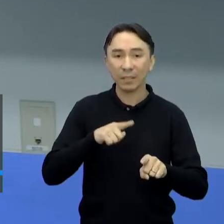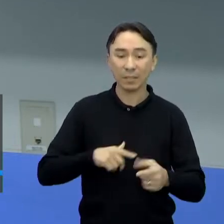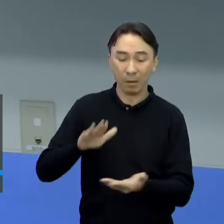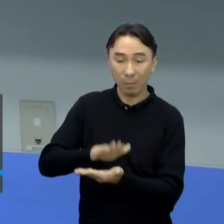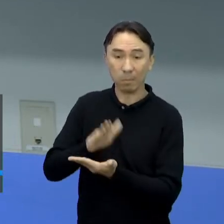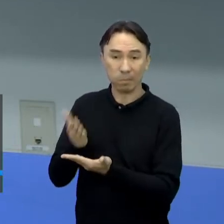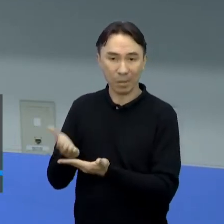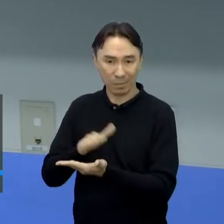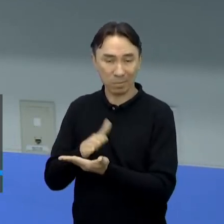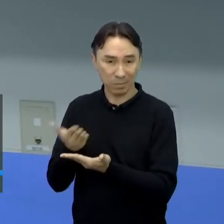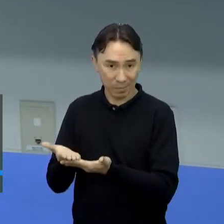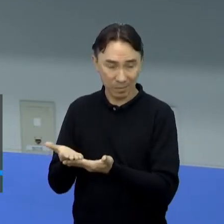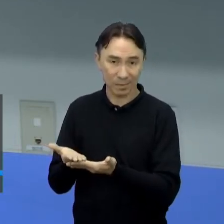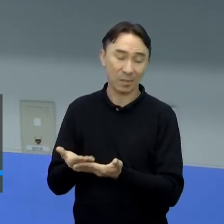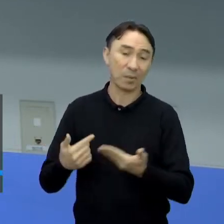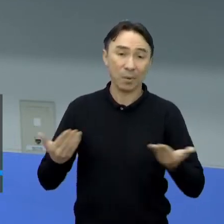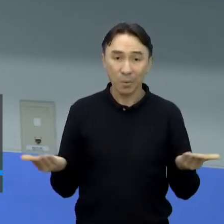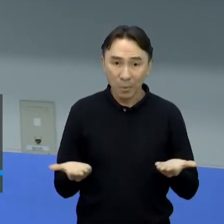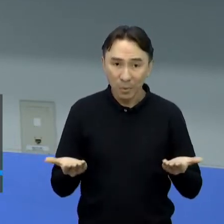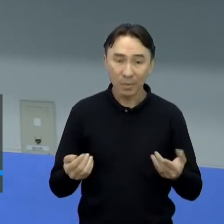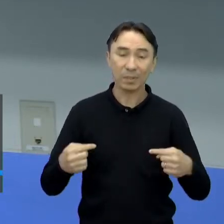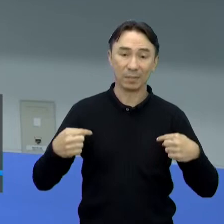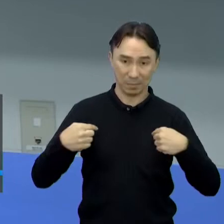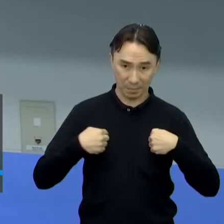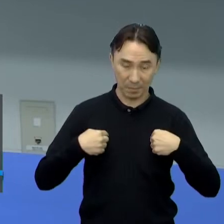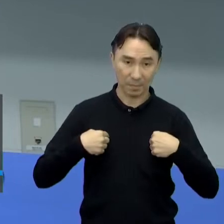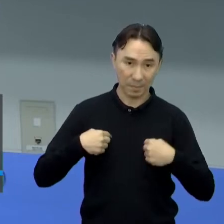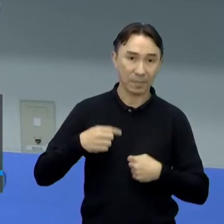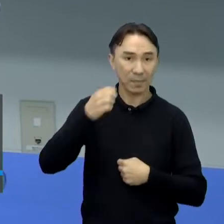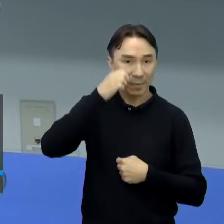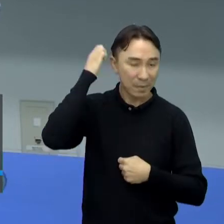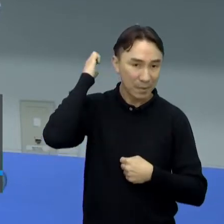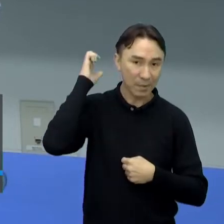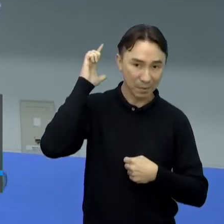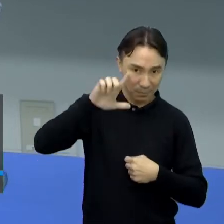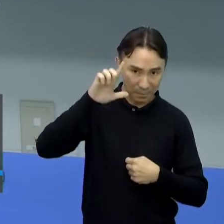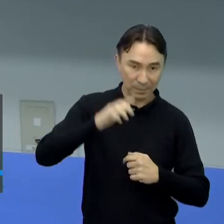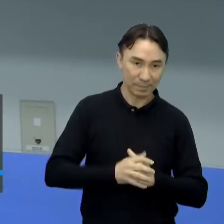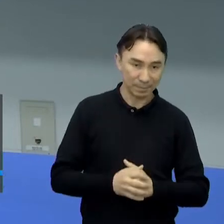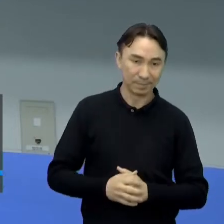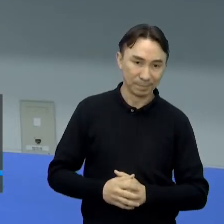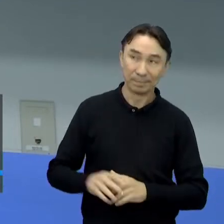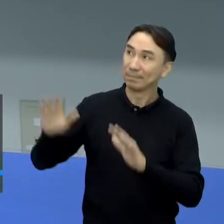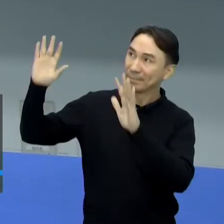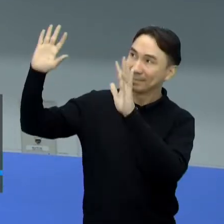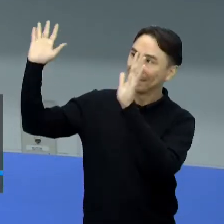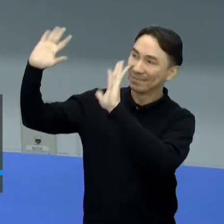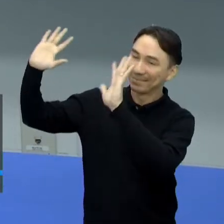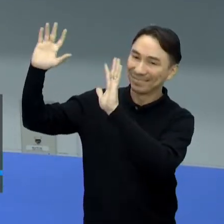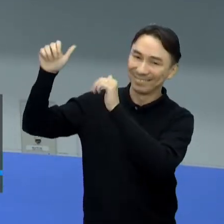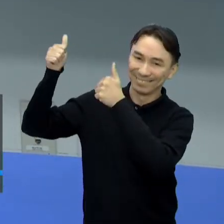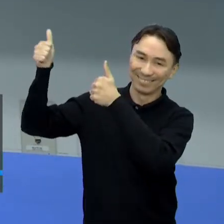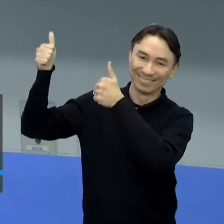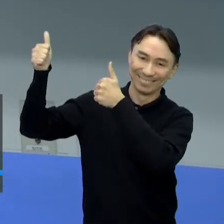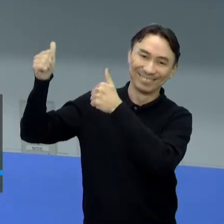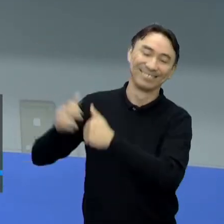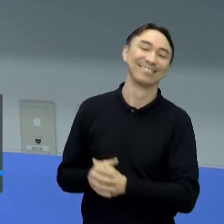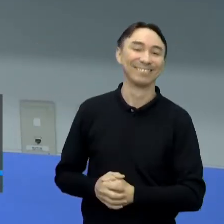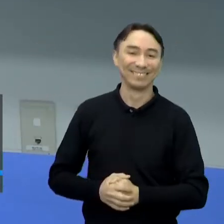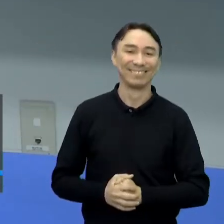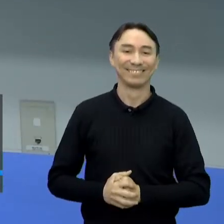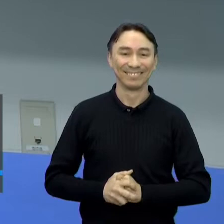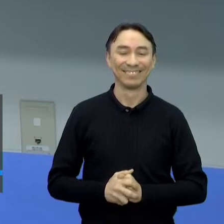de Libras, que eu aqui apresento. Chamo em primeiro lugar o Helder. Tudo bem, Helder? Olha lá o